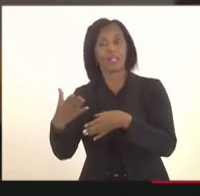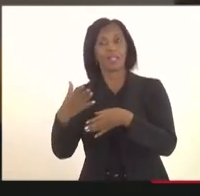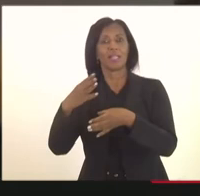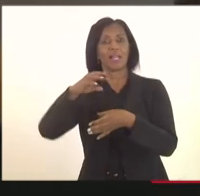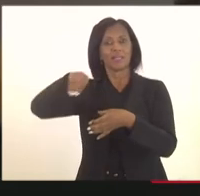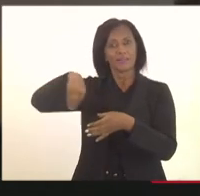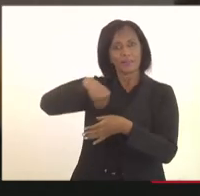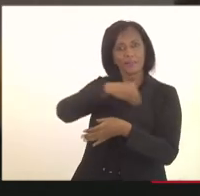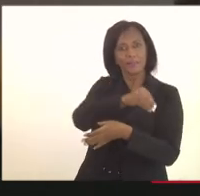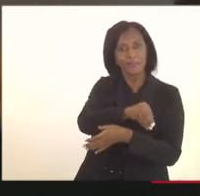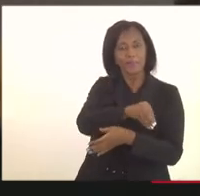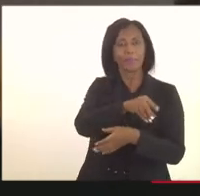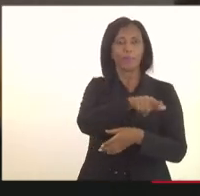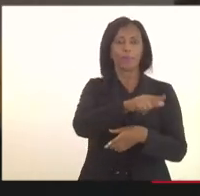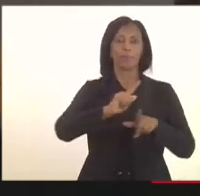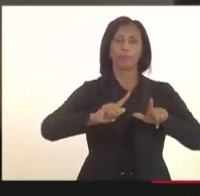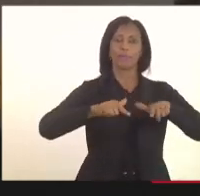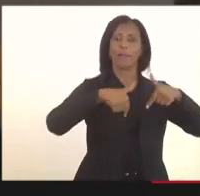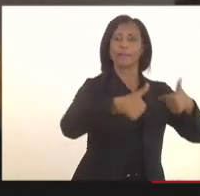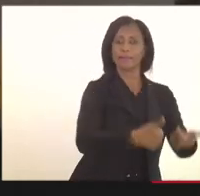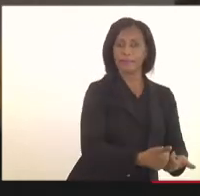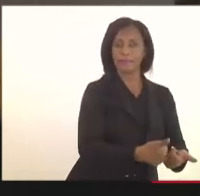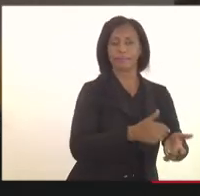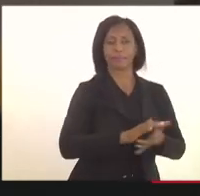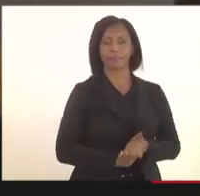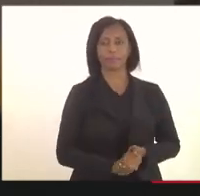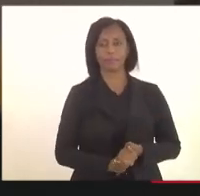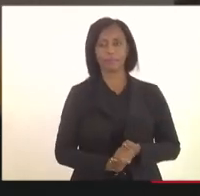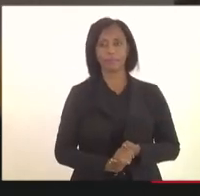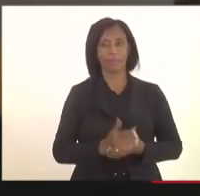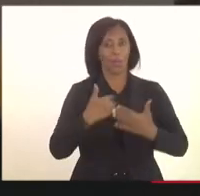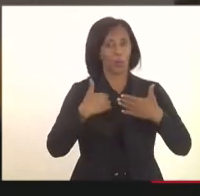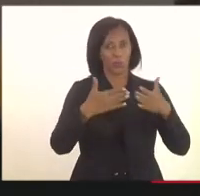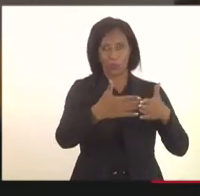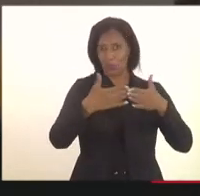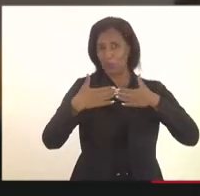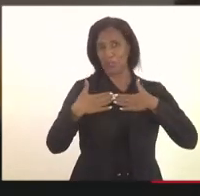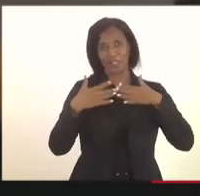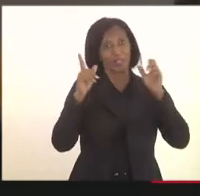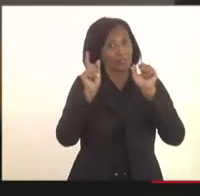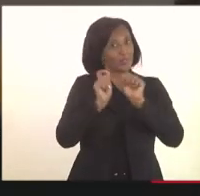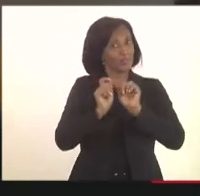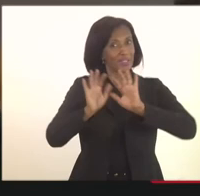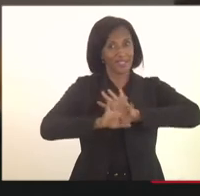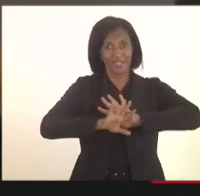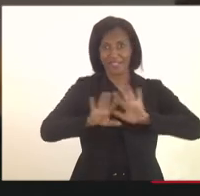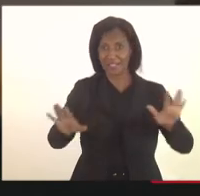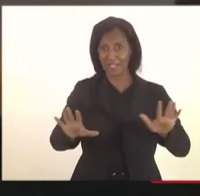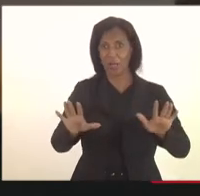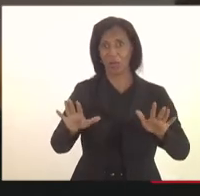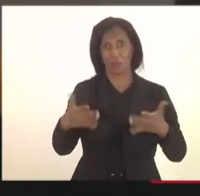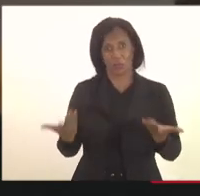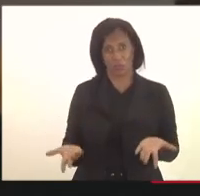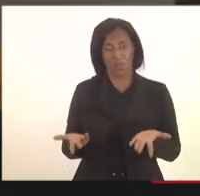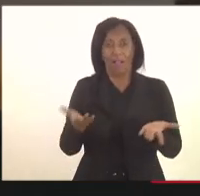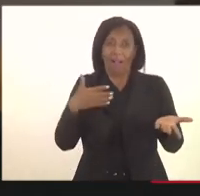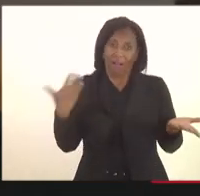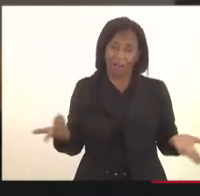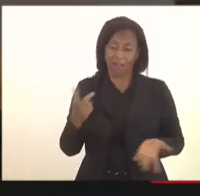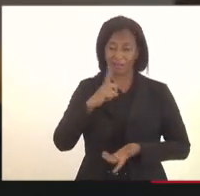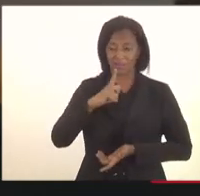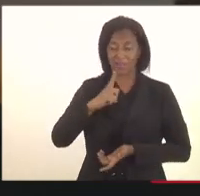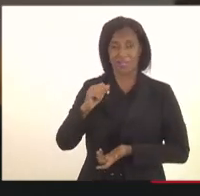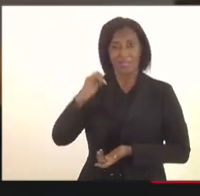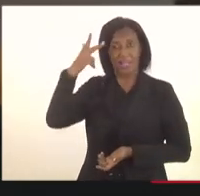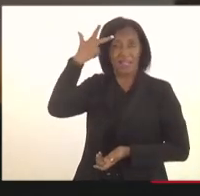assim, para o nosso escopo de atuação. Então, não estou me furtando a fazer isso, eu duvido que uma empresa qualquer faria, se furtaria de usar um bem natural